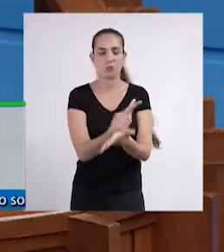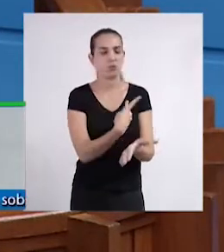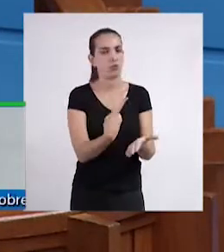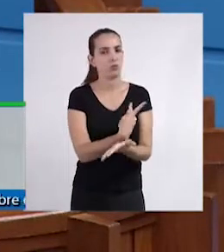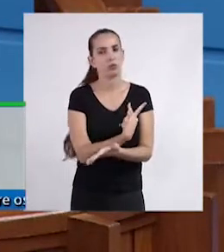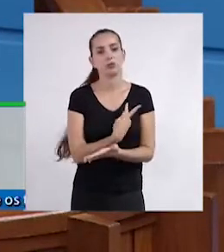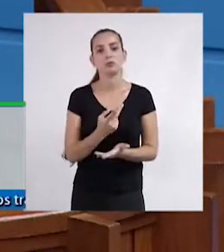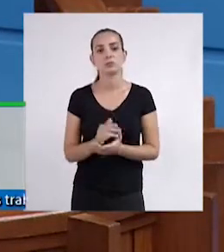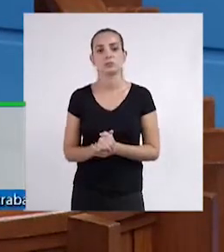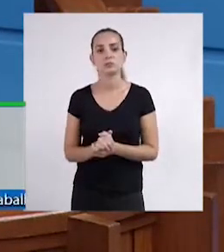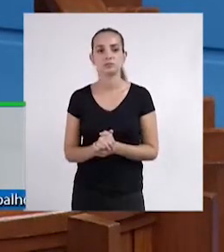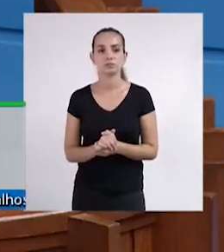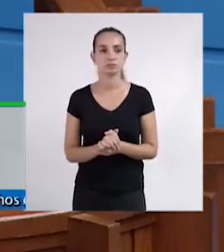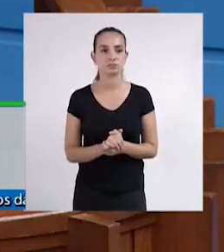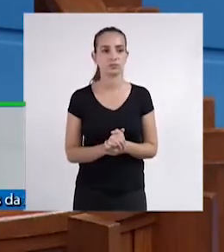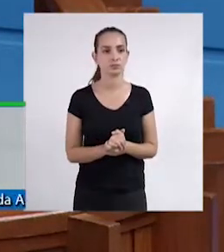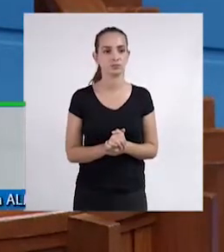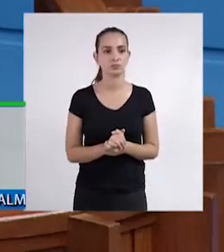longe